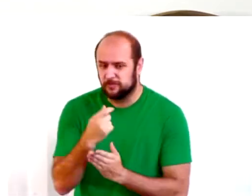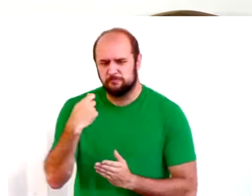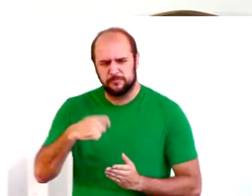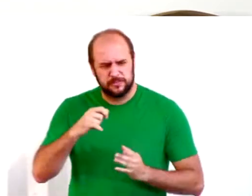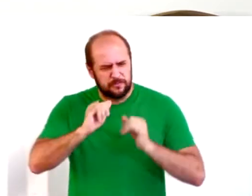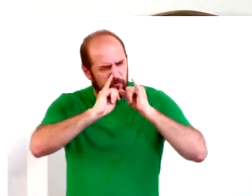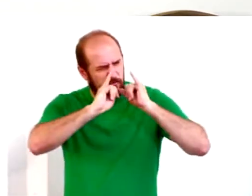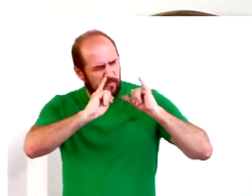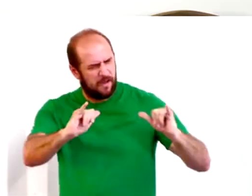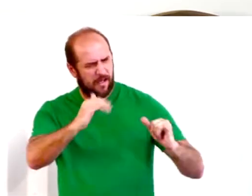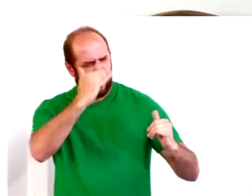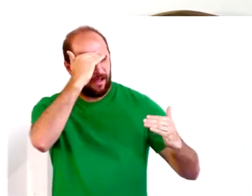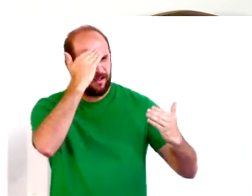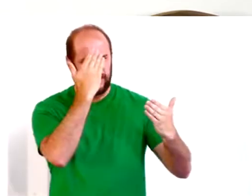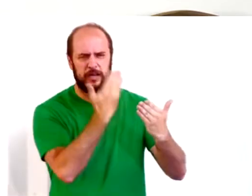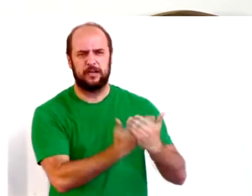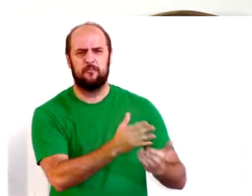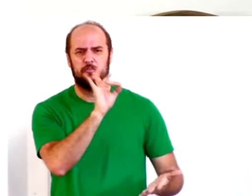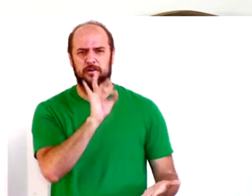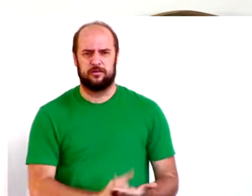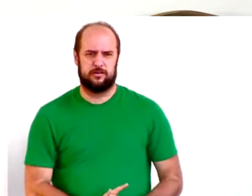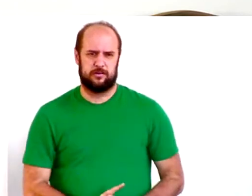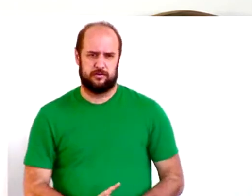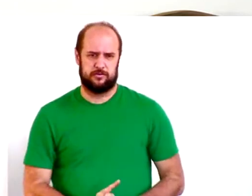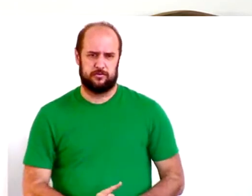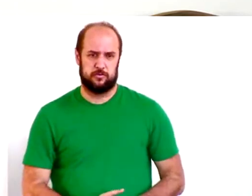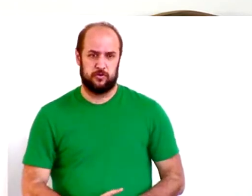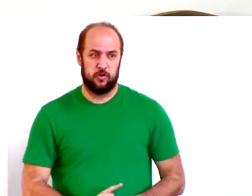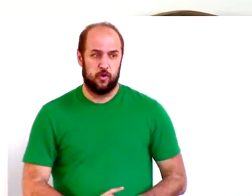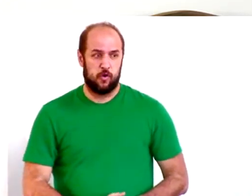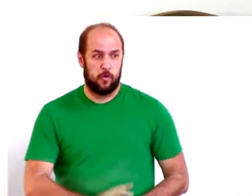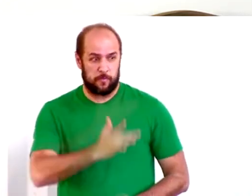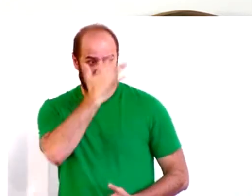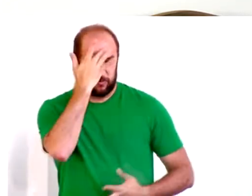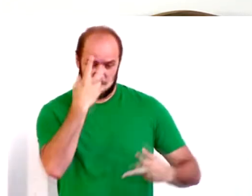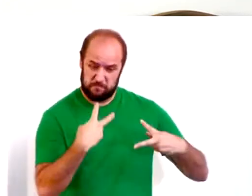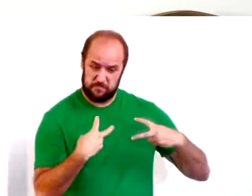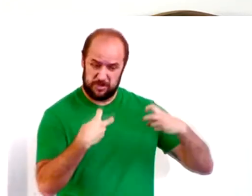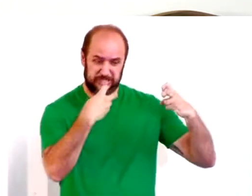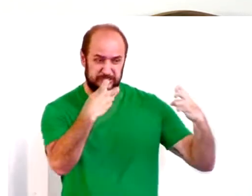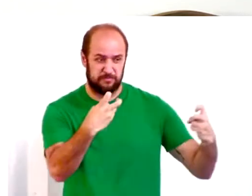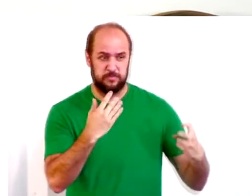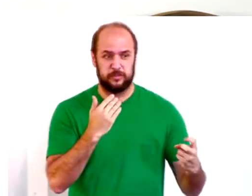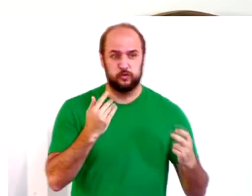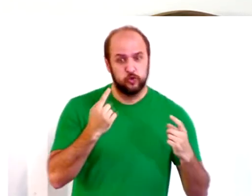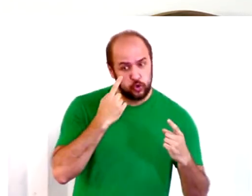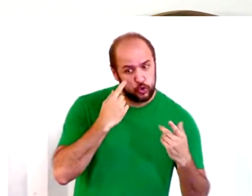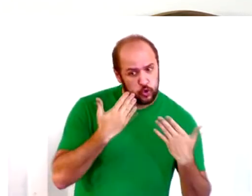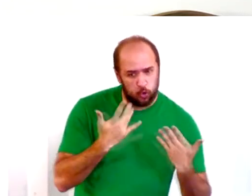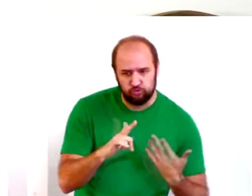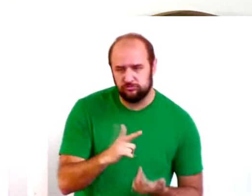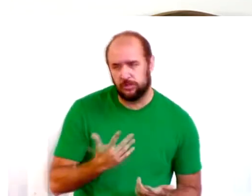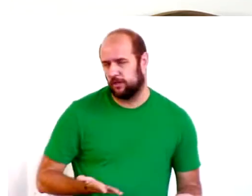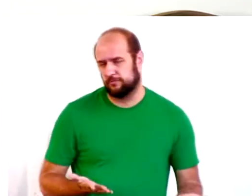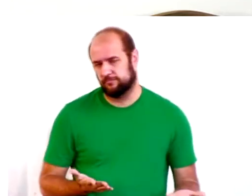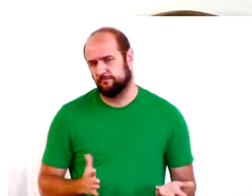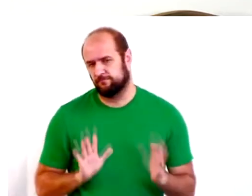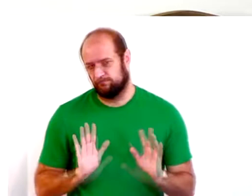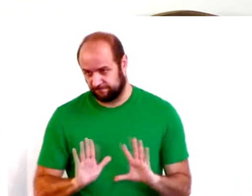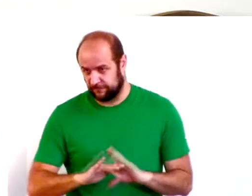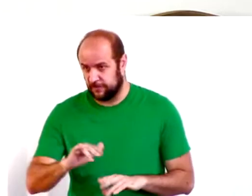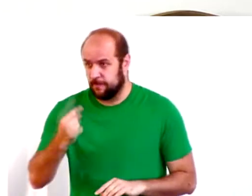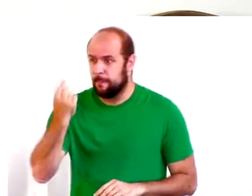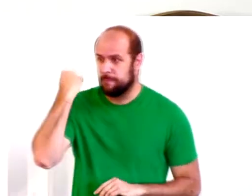confiança, sem compromissos vãos. Essa é uma época em que muitas pessoas, se